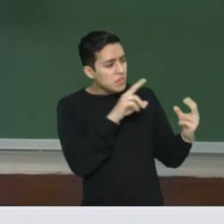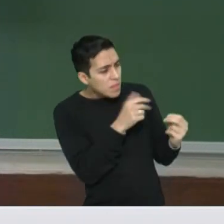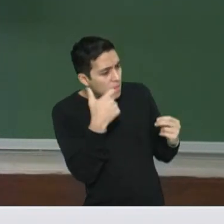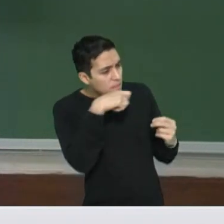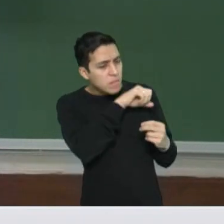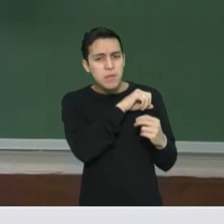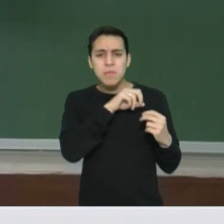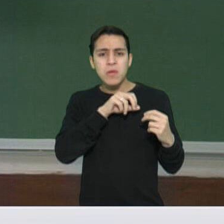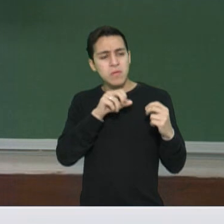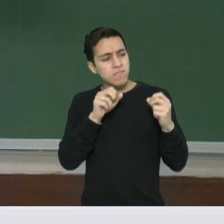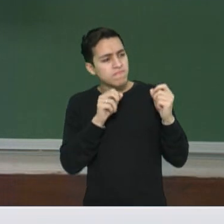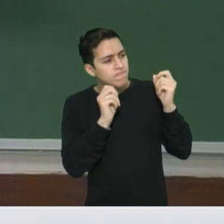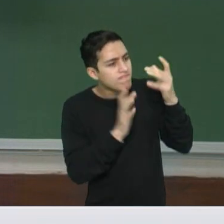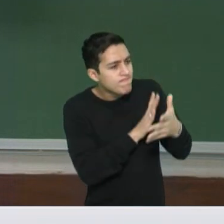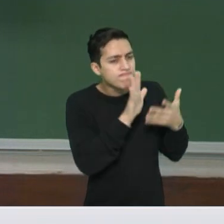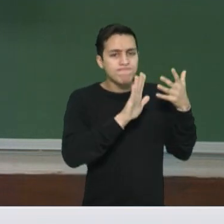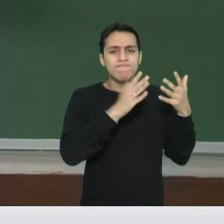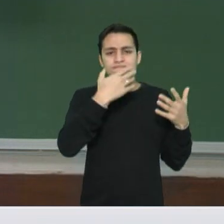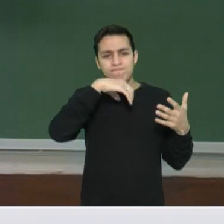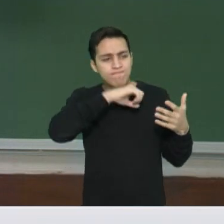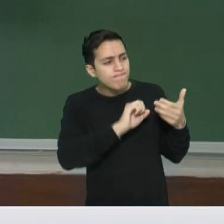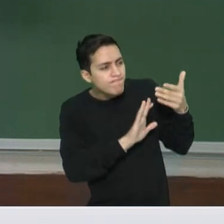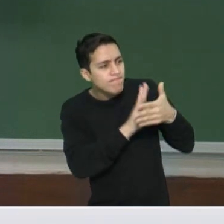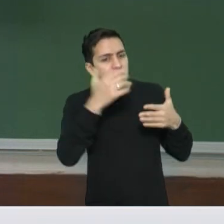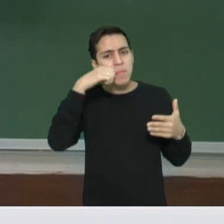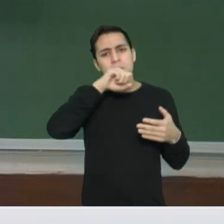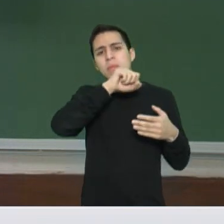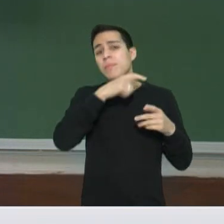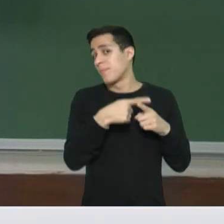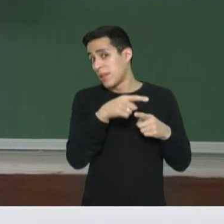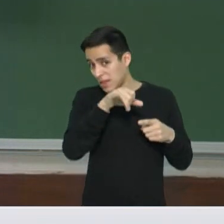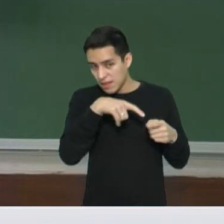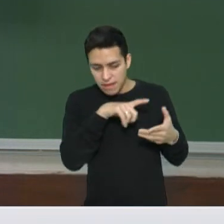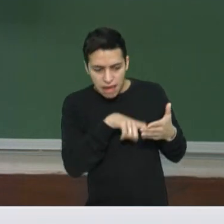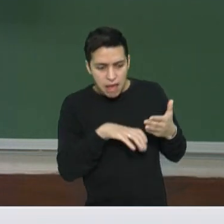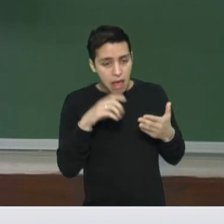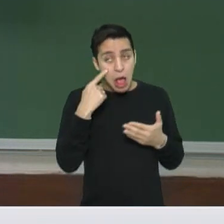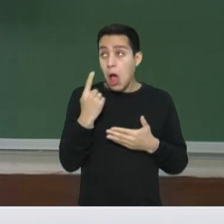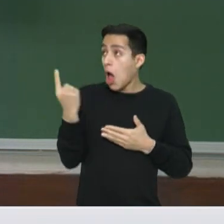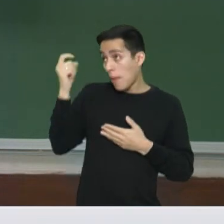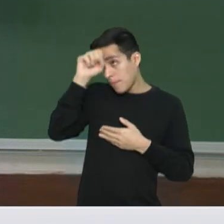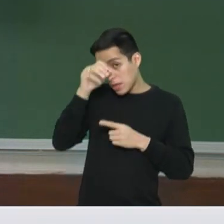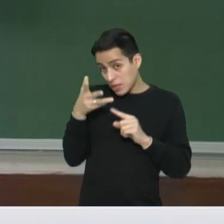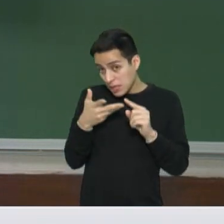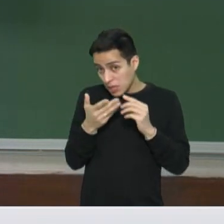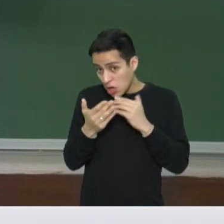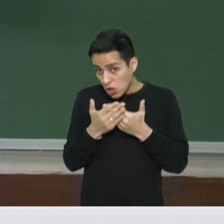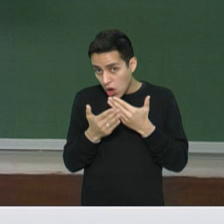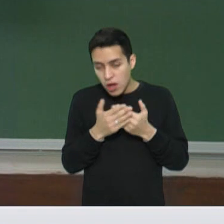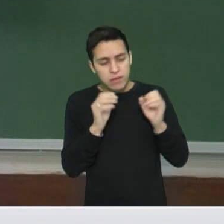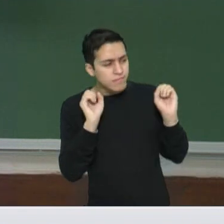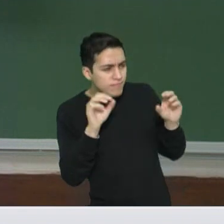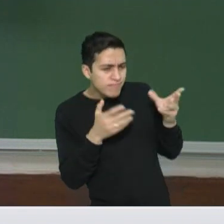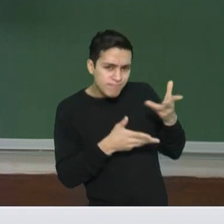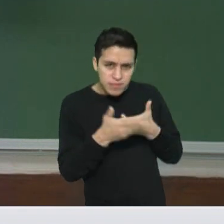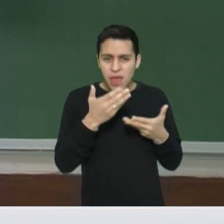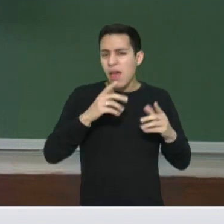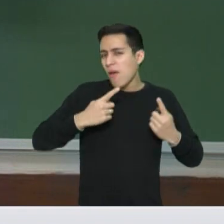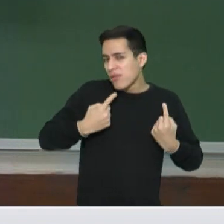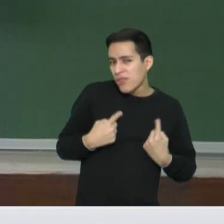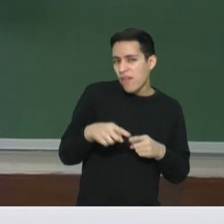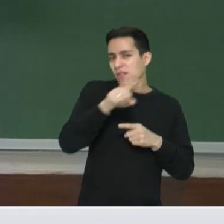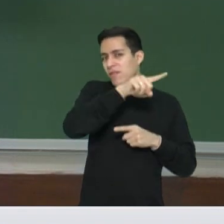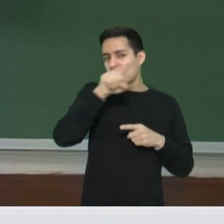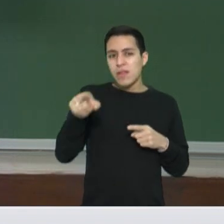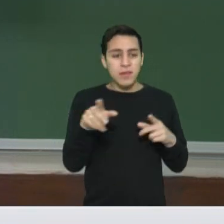falar com o seu pai ou com quem tem cartão de crédito em casa e mostra para ele o que você aprendeu. O que você acha? É um desafio.